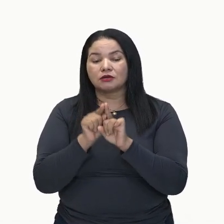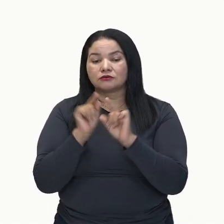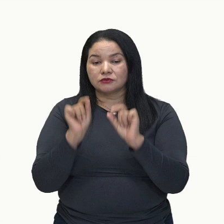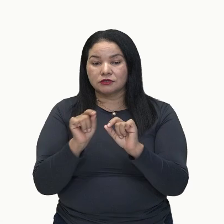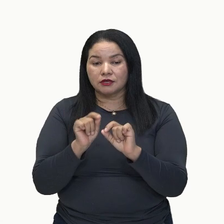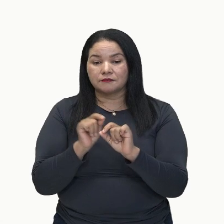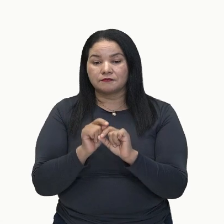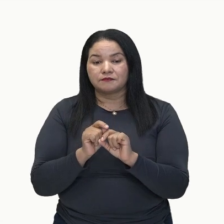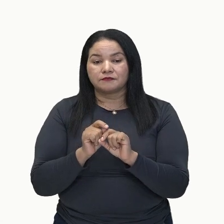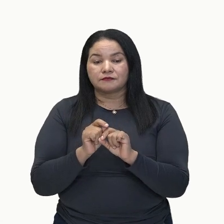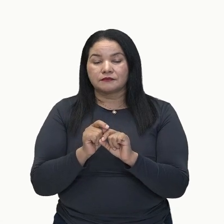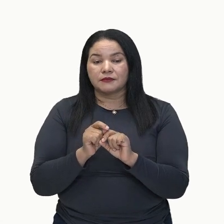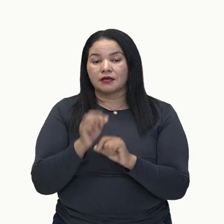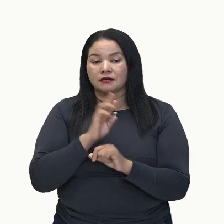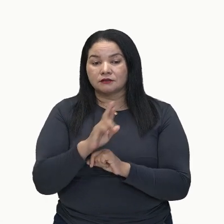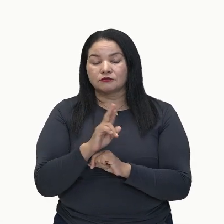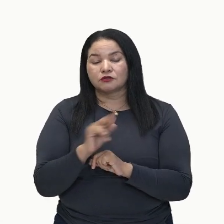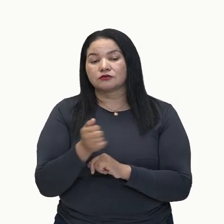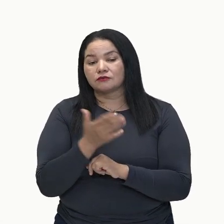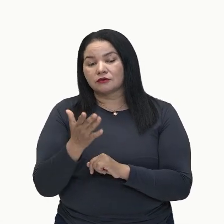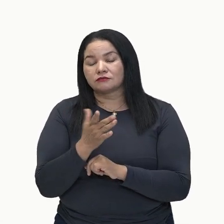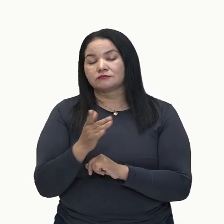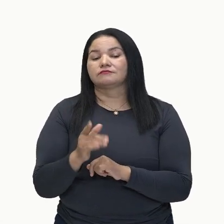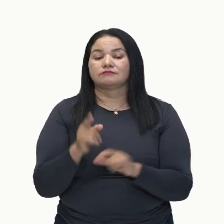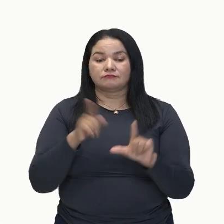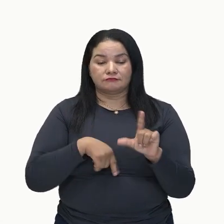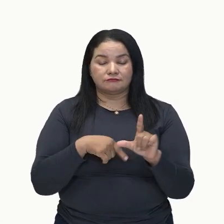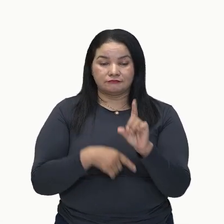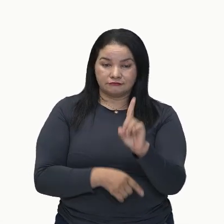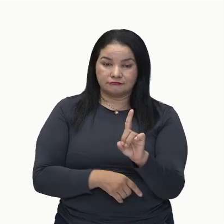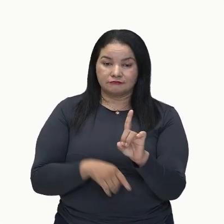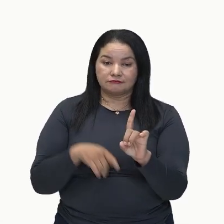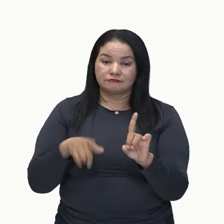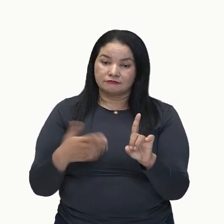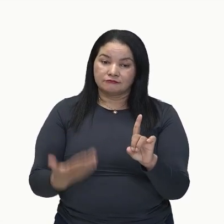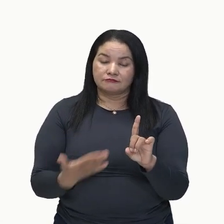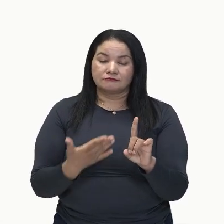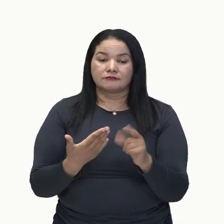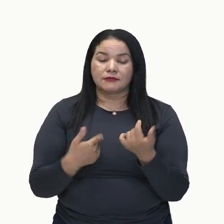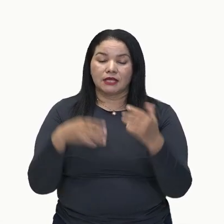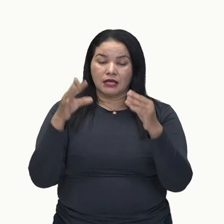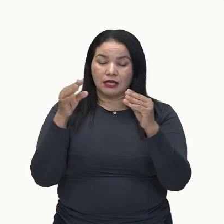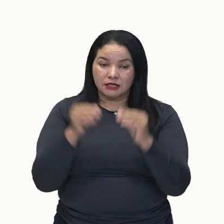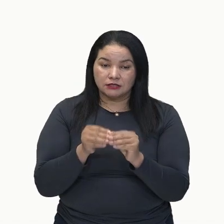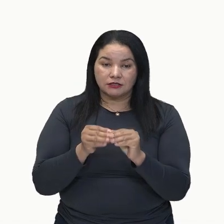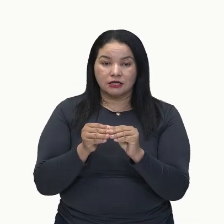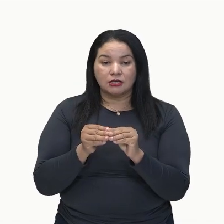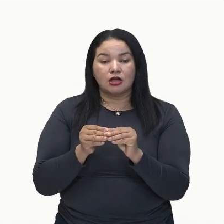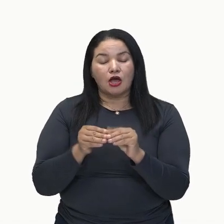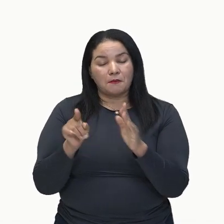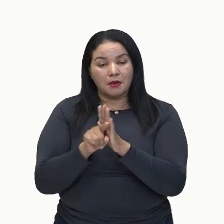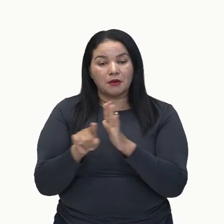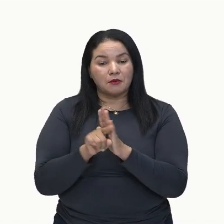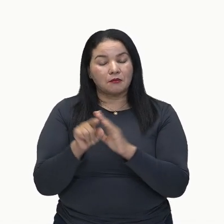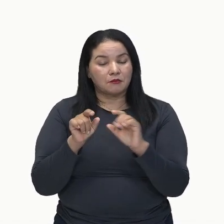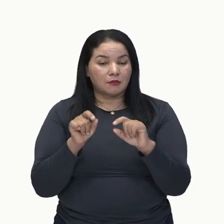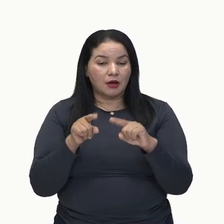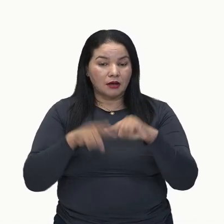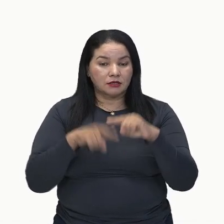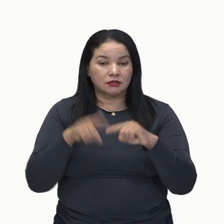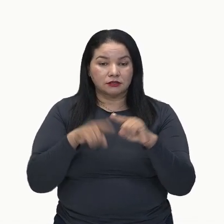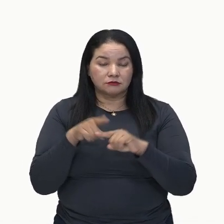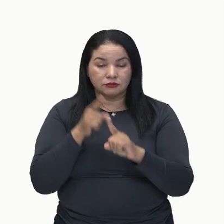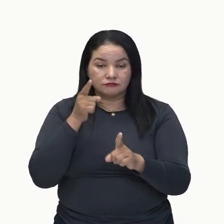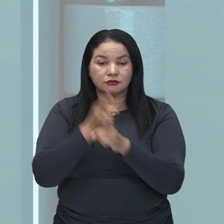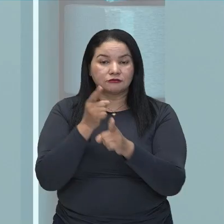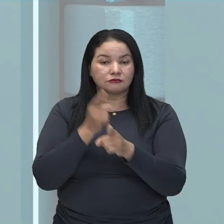a alternativa D. Então, assim que a gente pode pedir a partir de resenhas alguns elementos para que a gente consiga